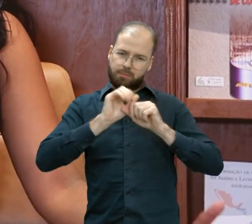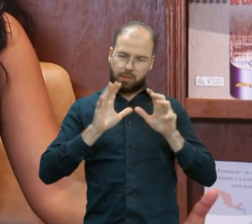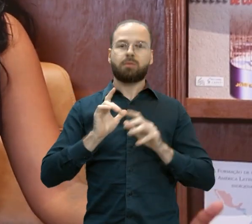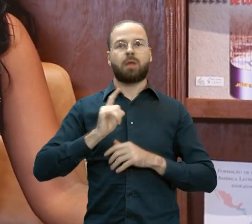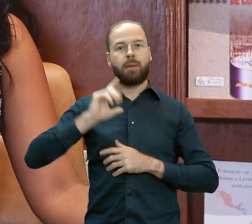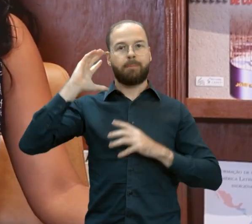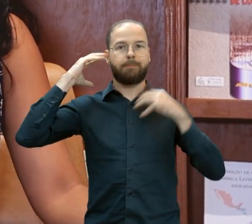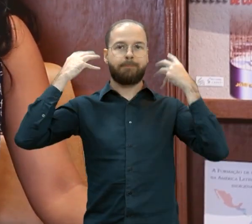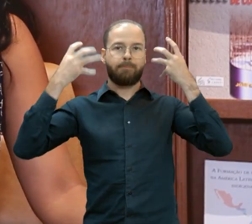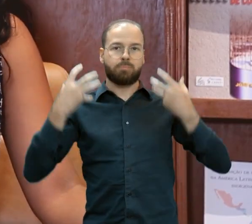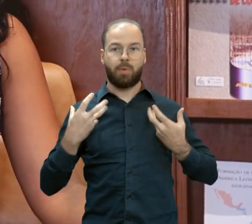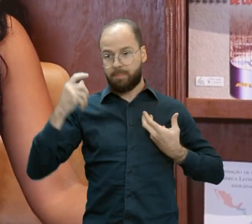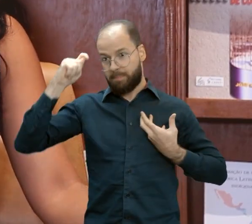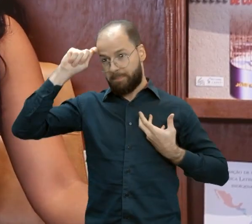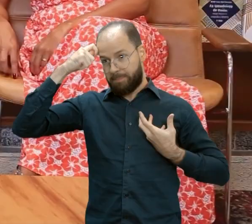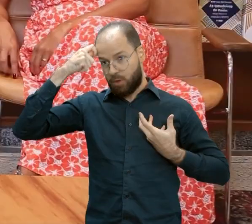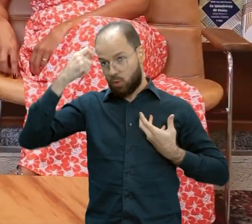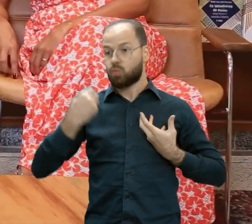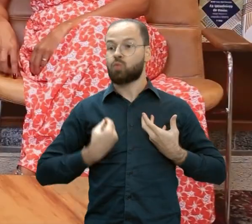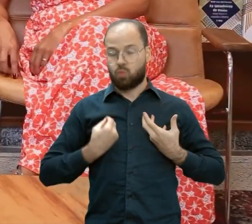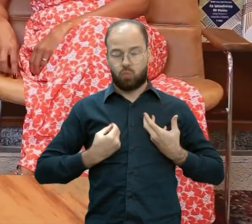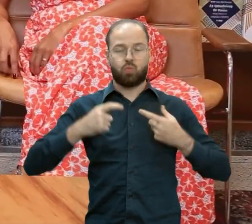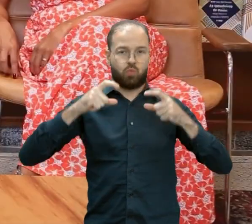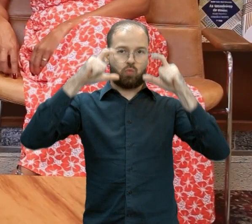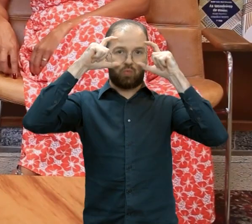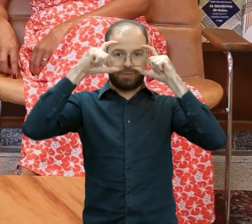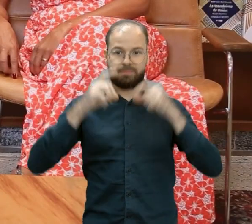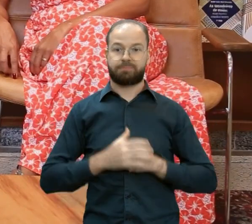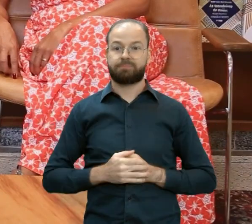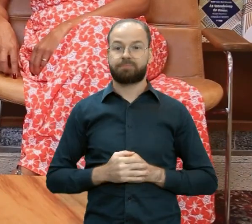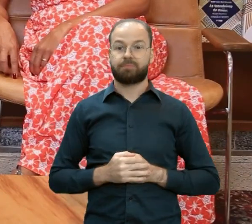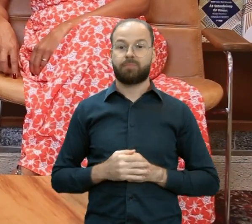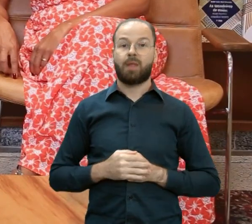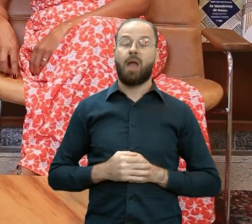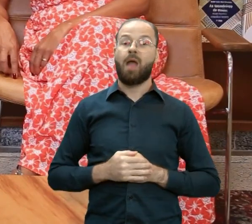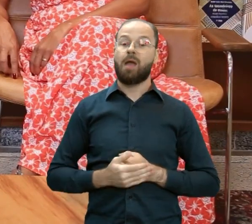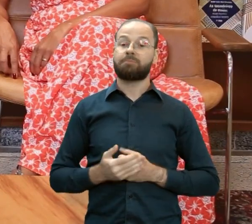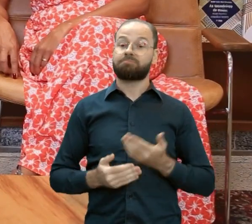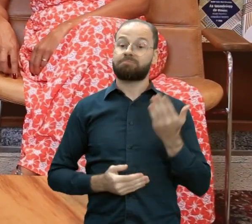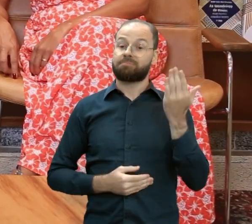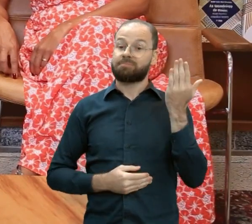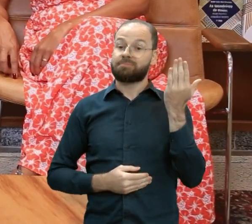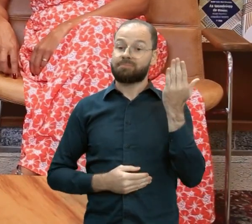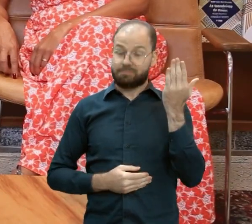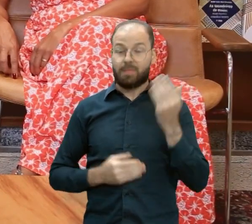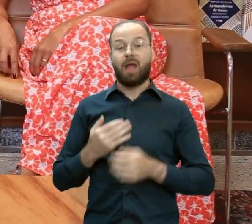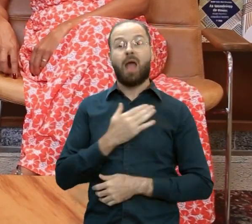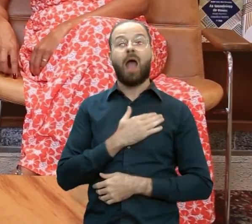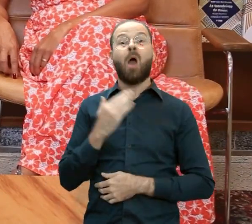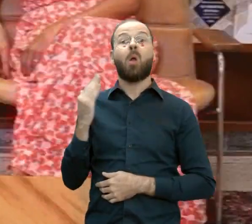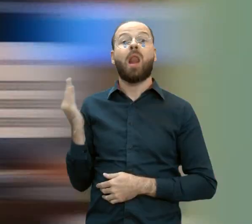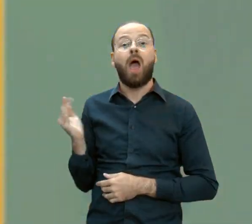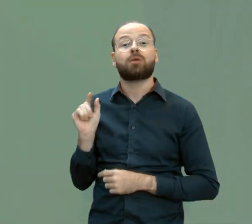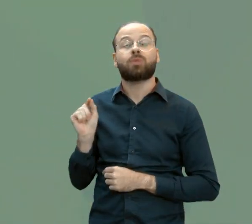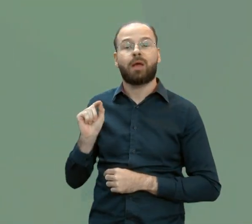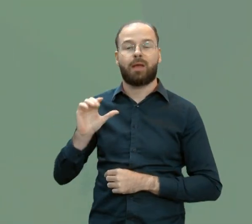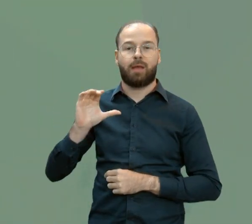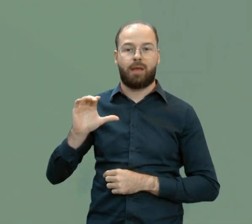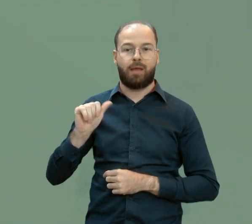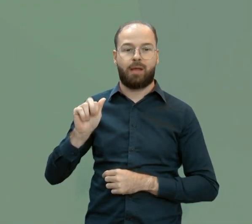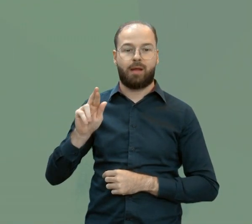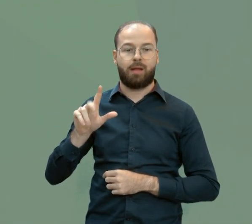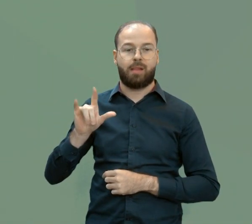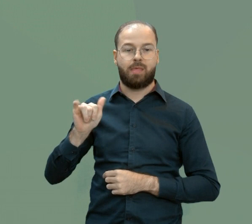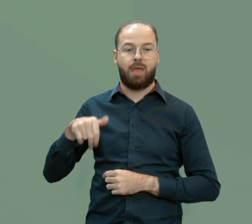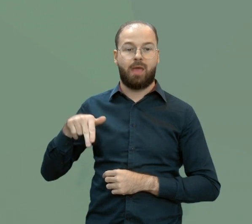ombros e uso óculos. Aqui ao meu lado está a professora Carliane Paiva, que é autora do livro Cotas